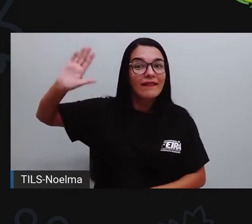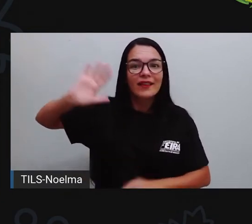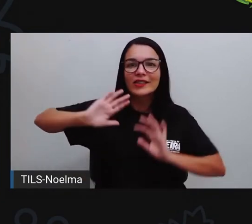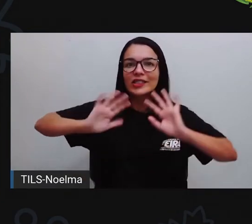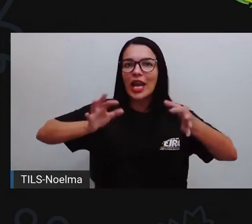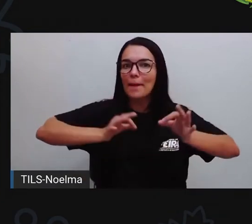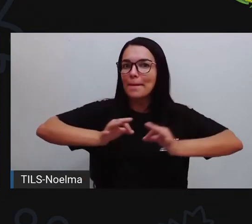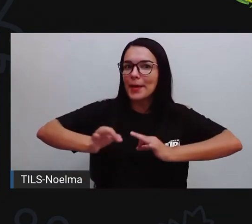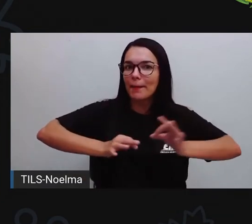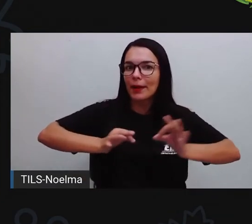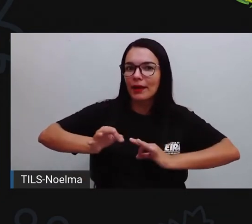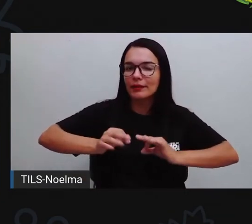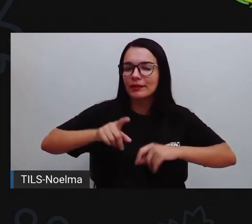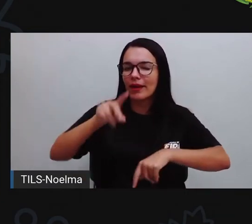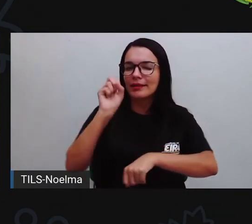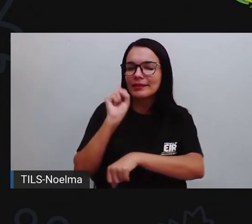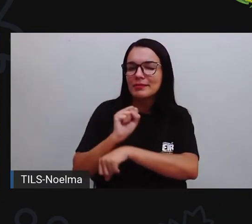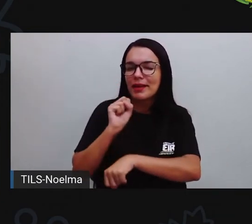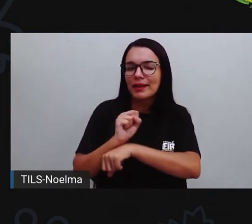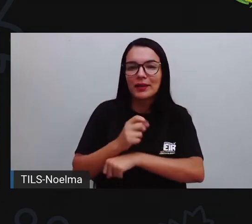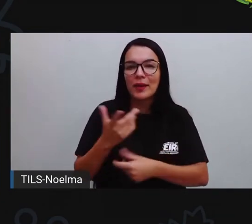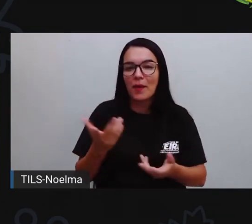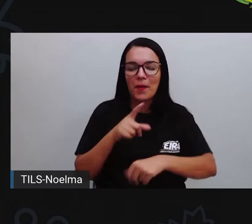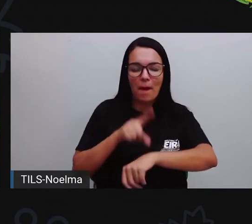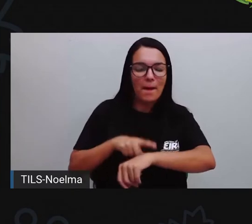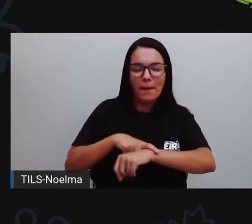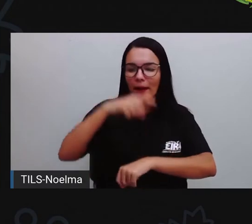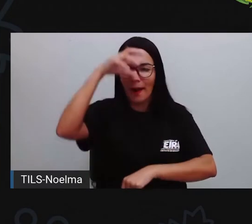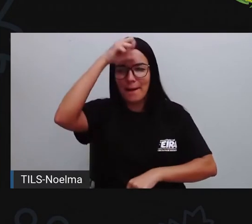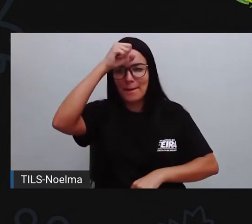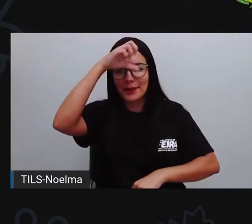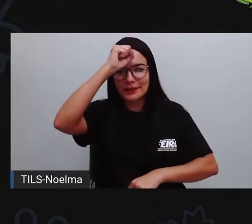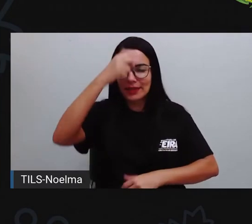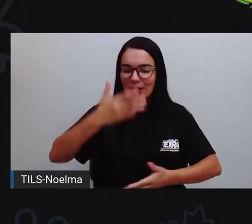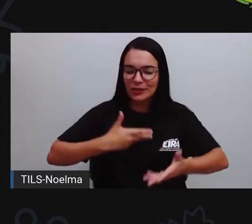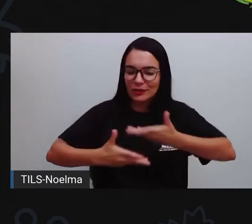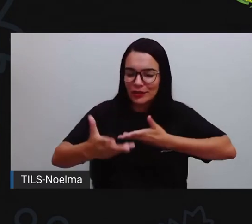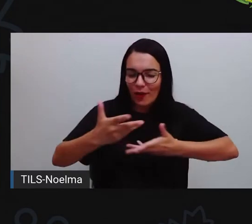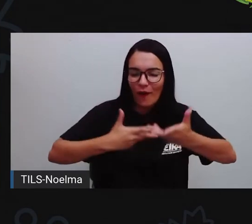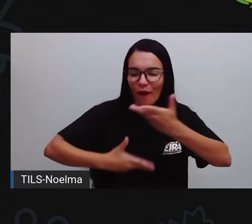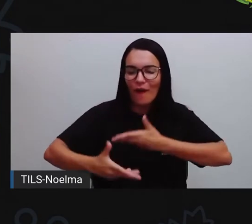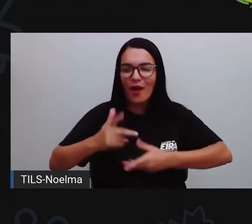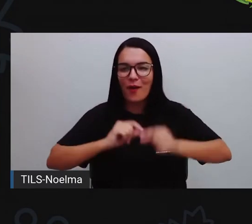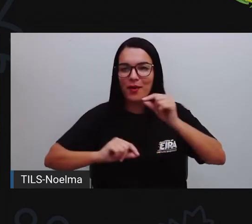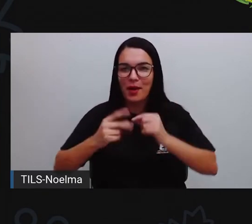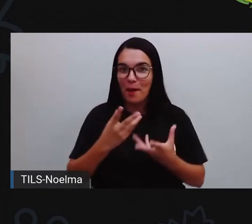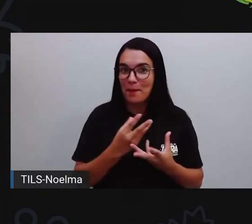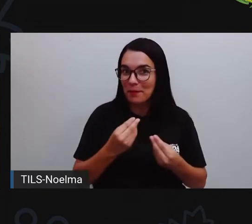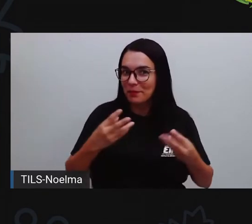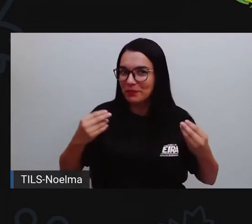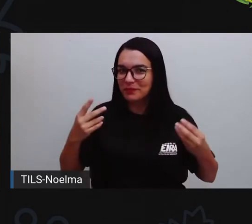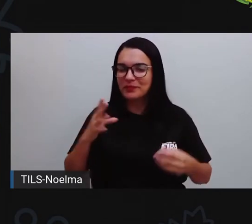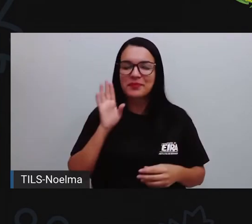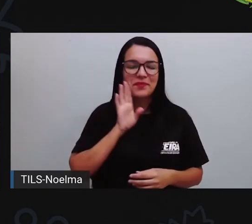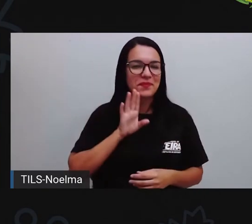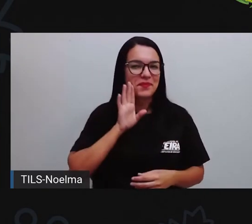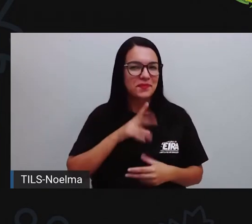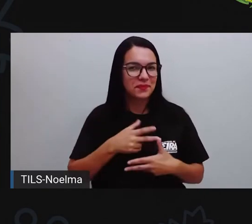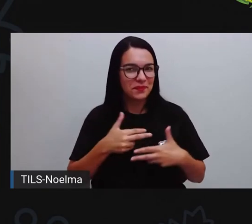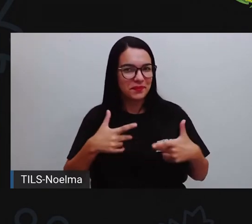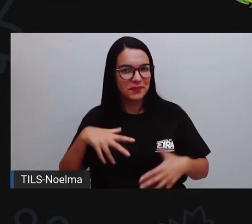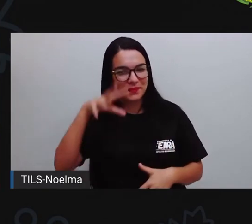preparado quem tava esperando mais um momento de muita aprendizagem da gente aprender várias coisas legais